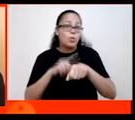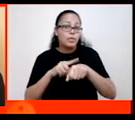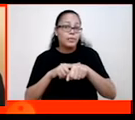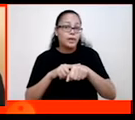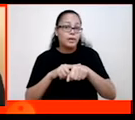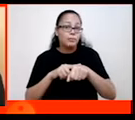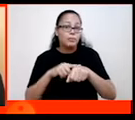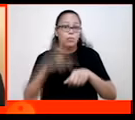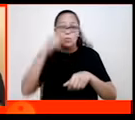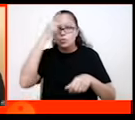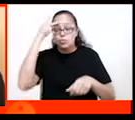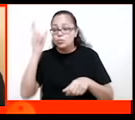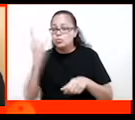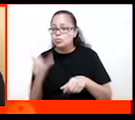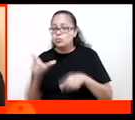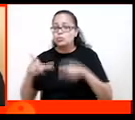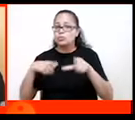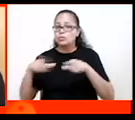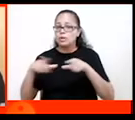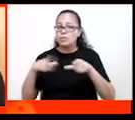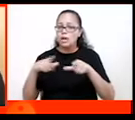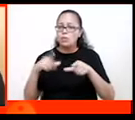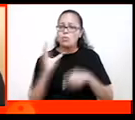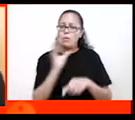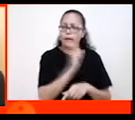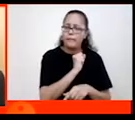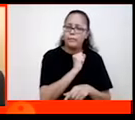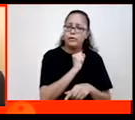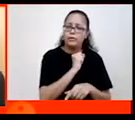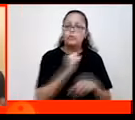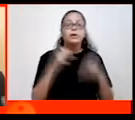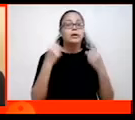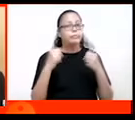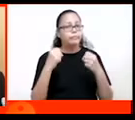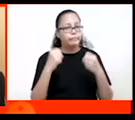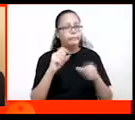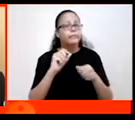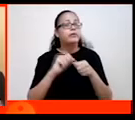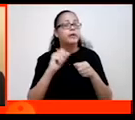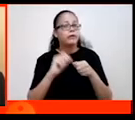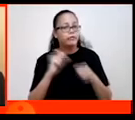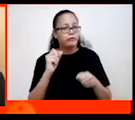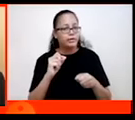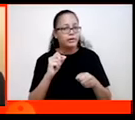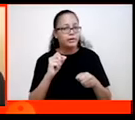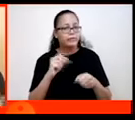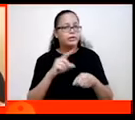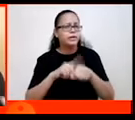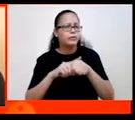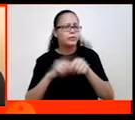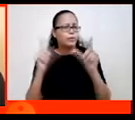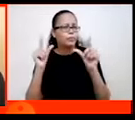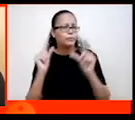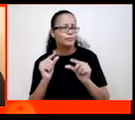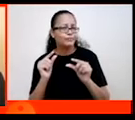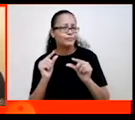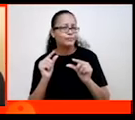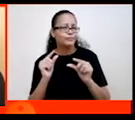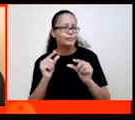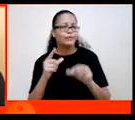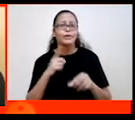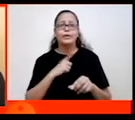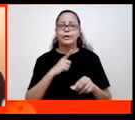trabalhador. Então, havia, vamos dizer, uma pressão, né, por uma agilidade, né? Pois eles deveriam cumprir a tarefa num menor tempo possível,